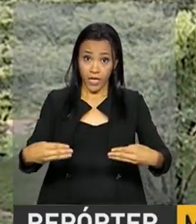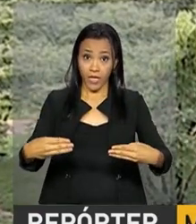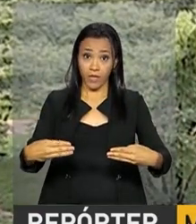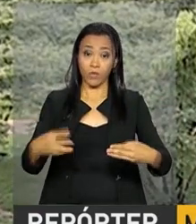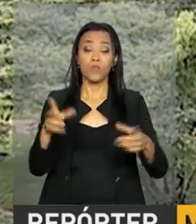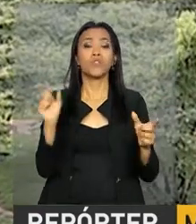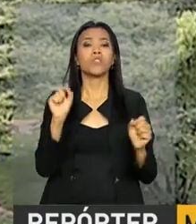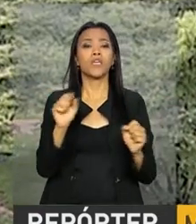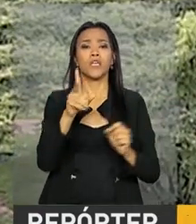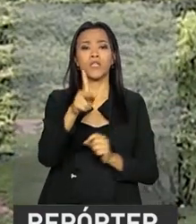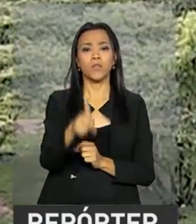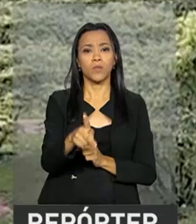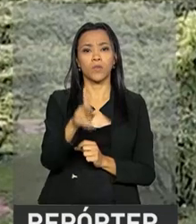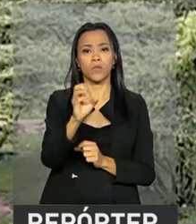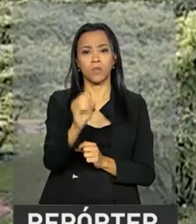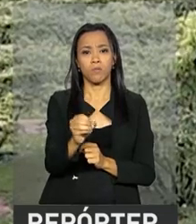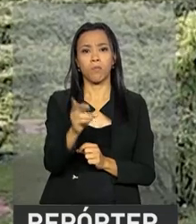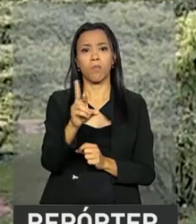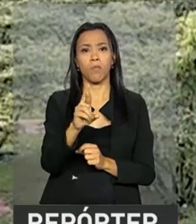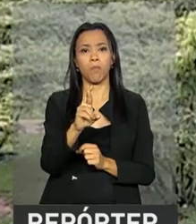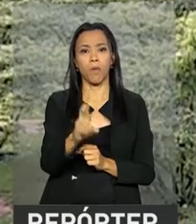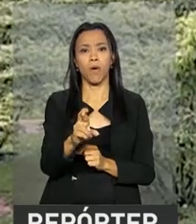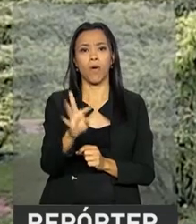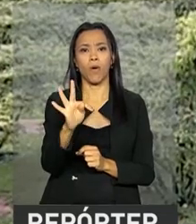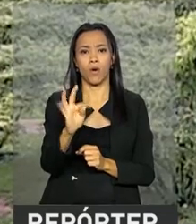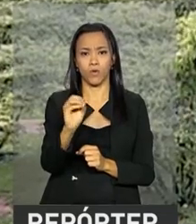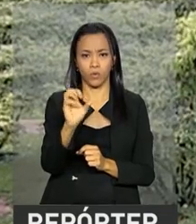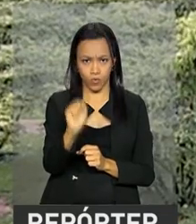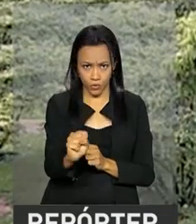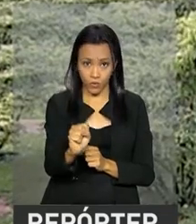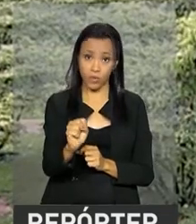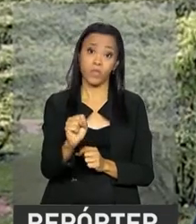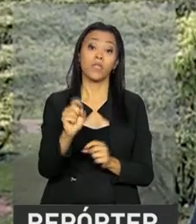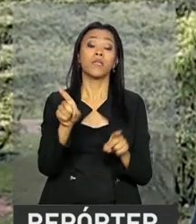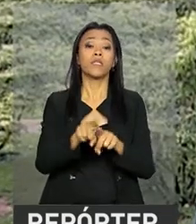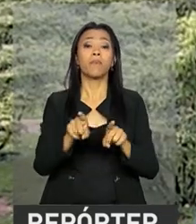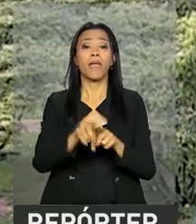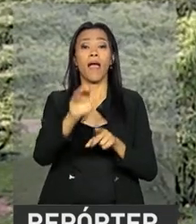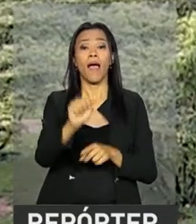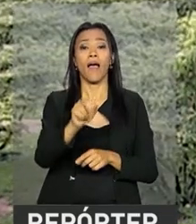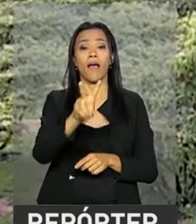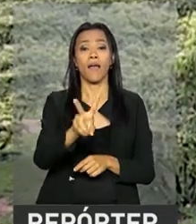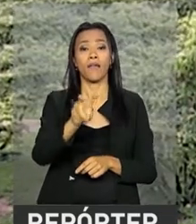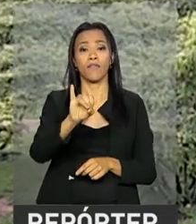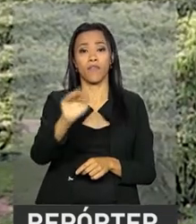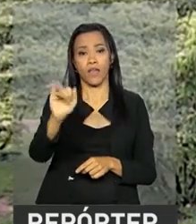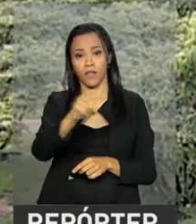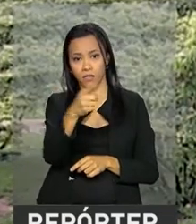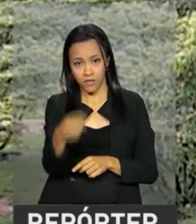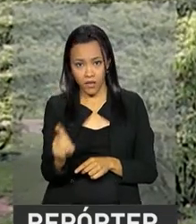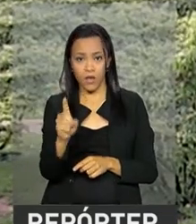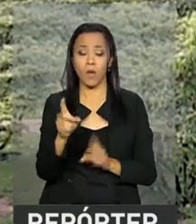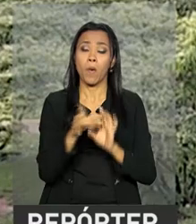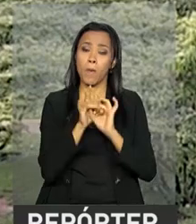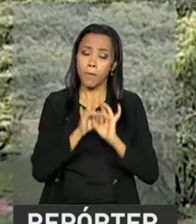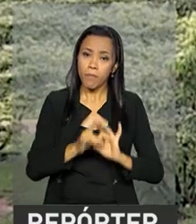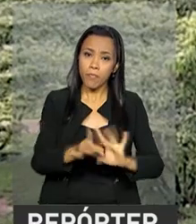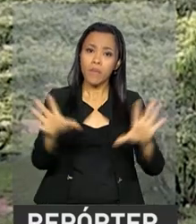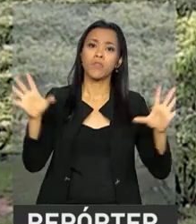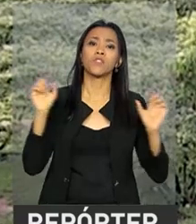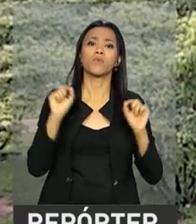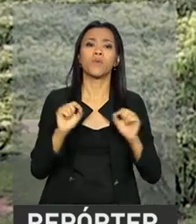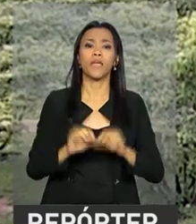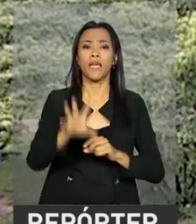portos o ministério dos transportes portos e Aviação Civil autorizou o início do processo de